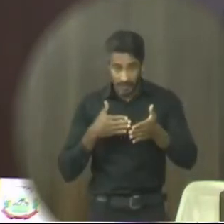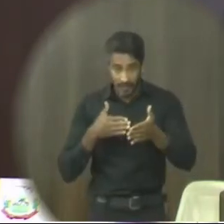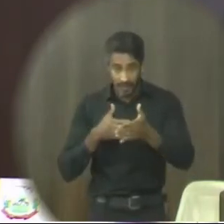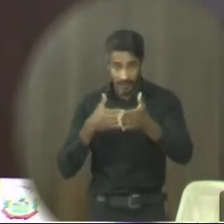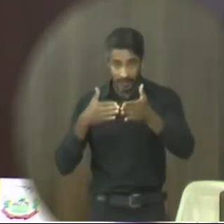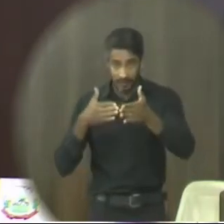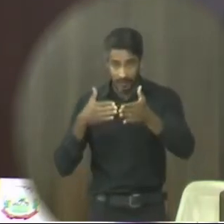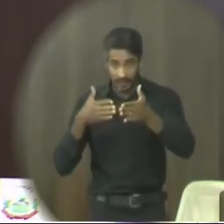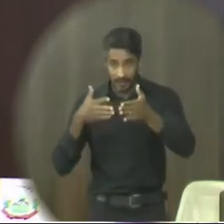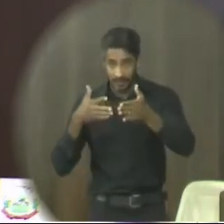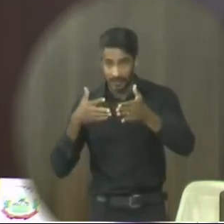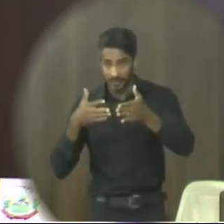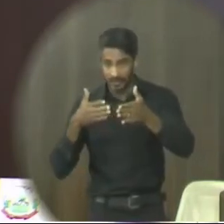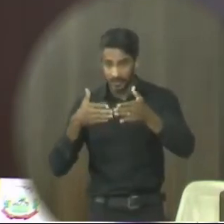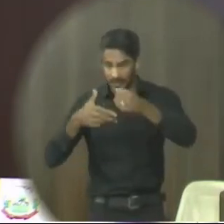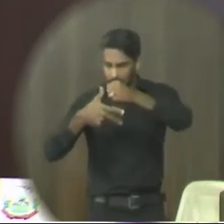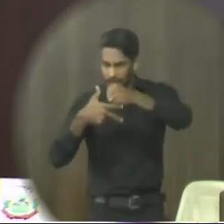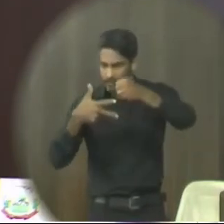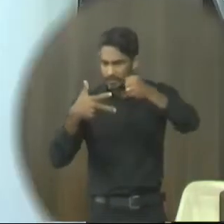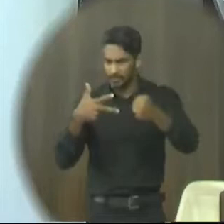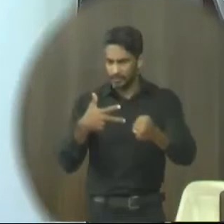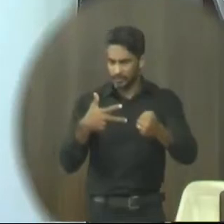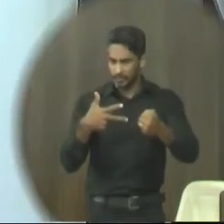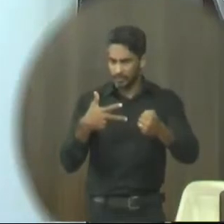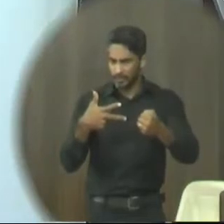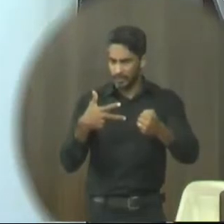poder em outros